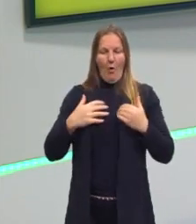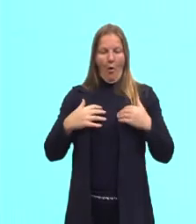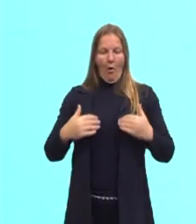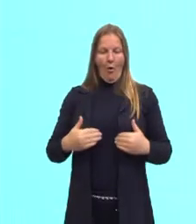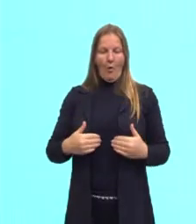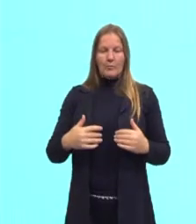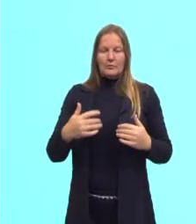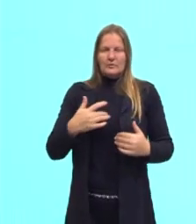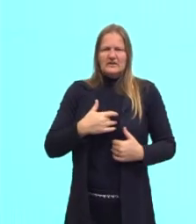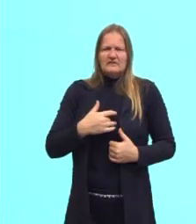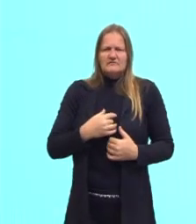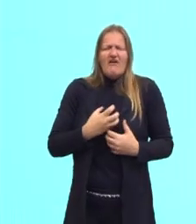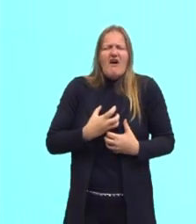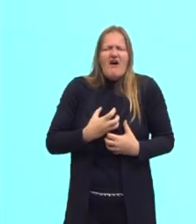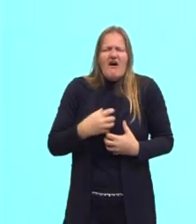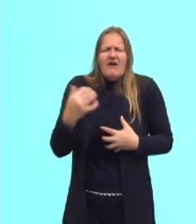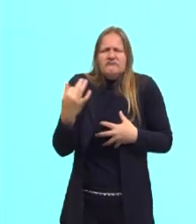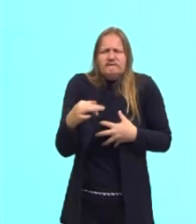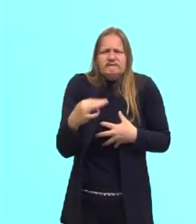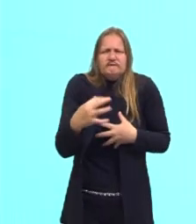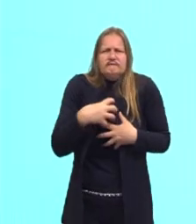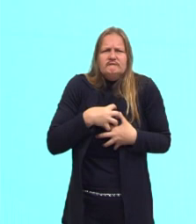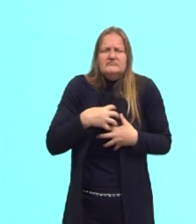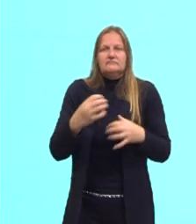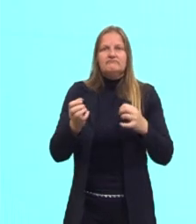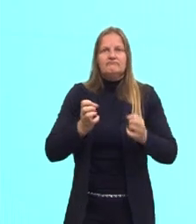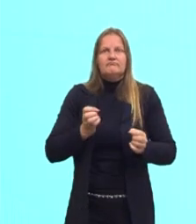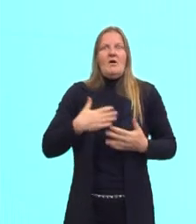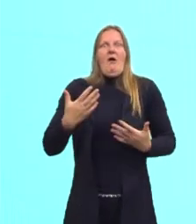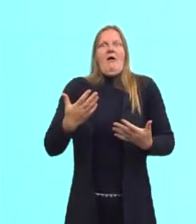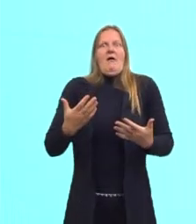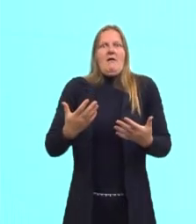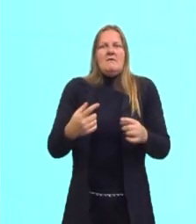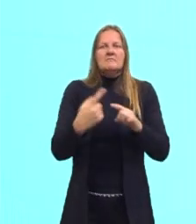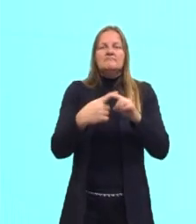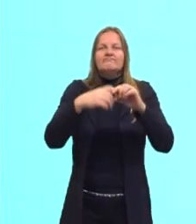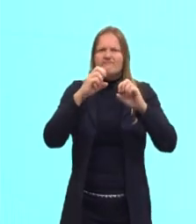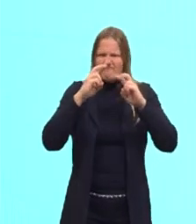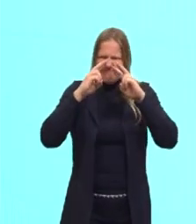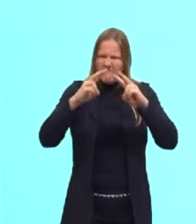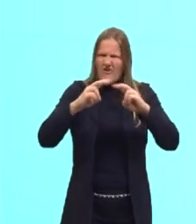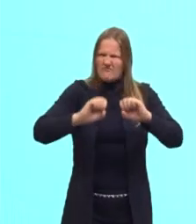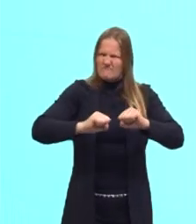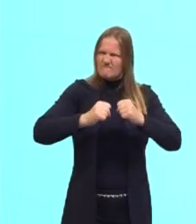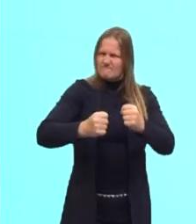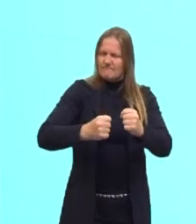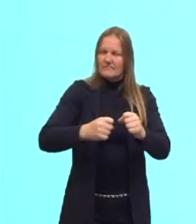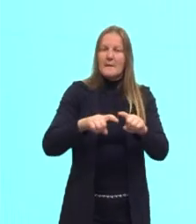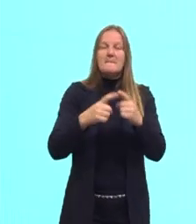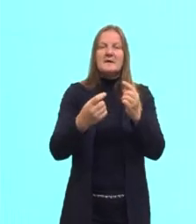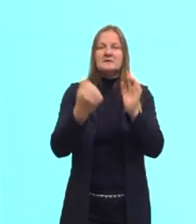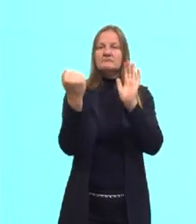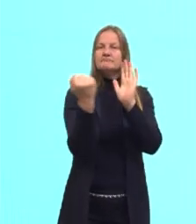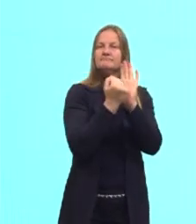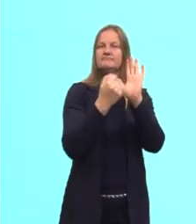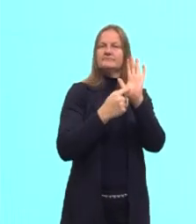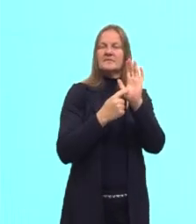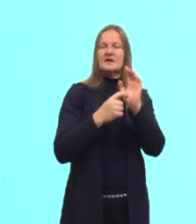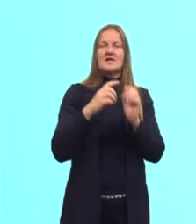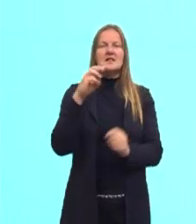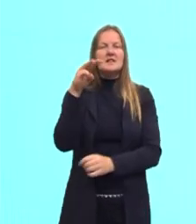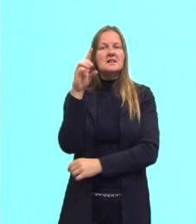ferida então tem essa coisa de uma pintura que choque de uma pintura que é forte e que ao mesmo tempo traz uma